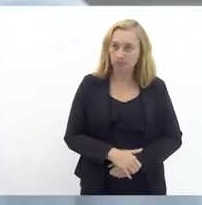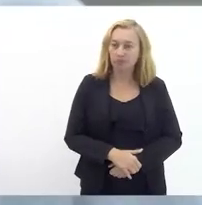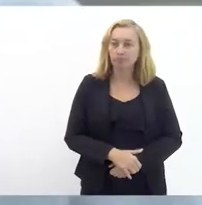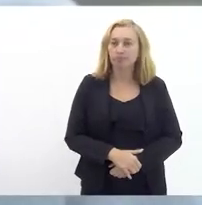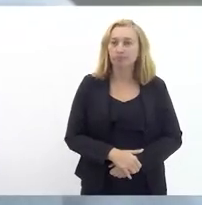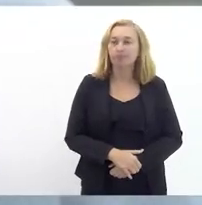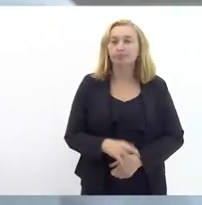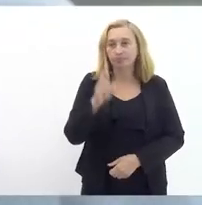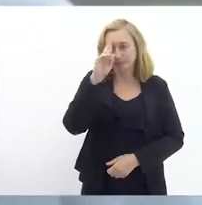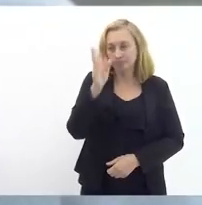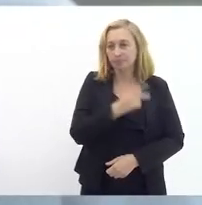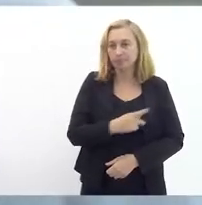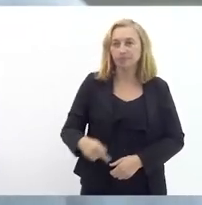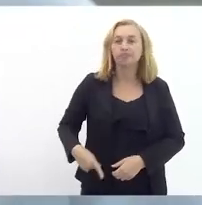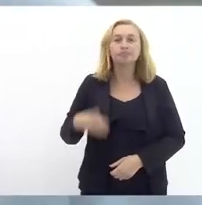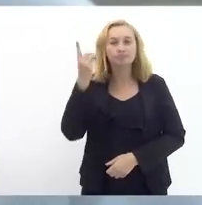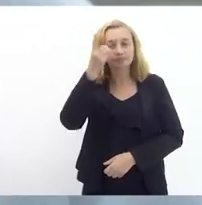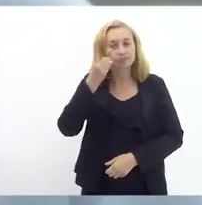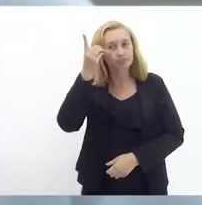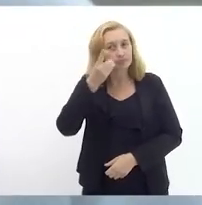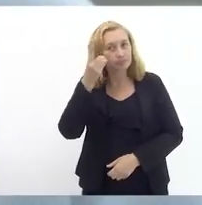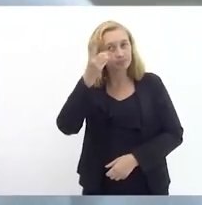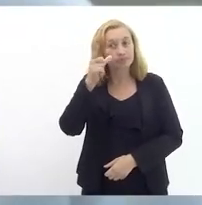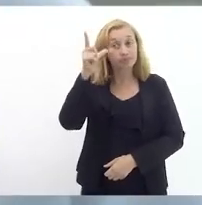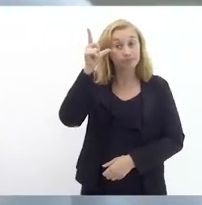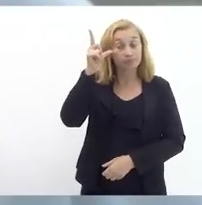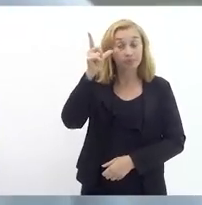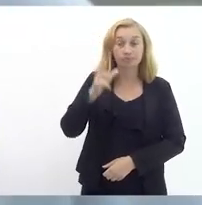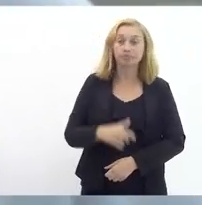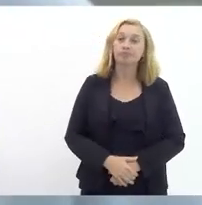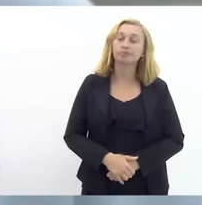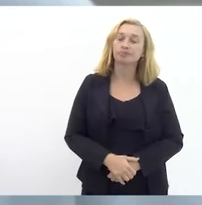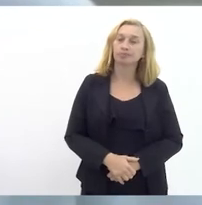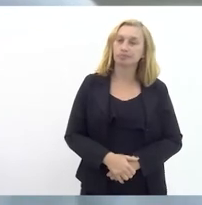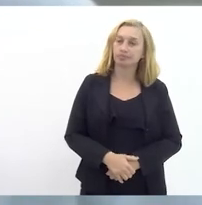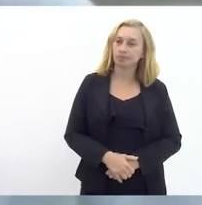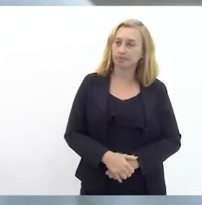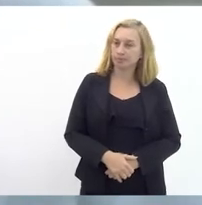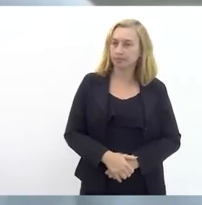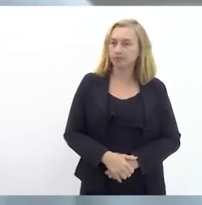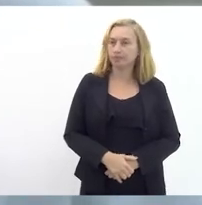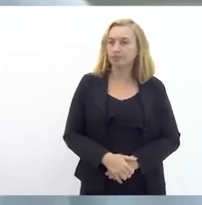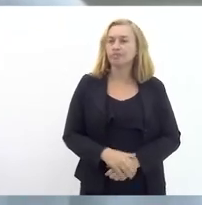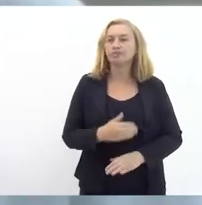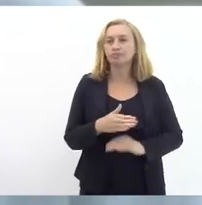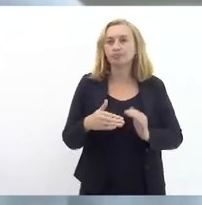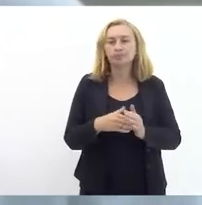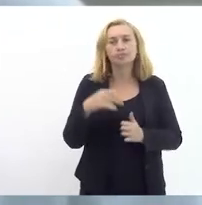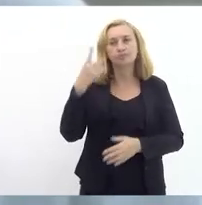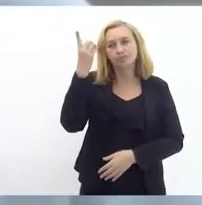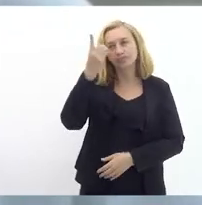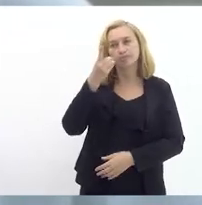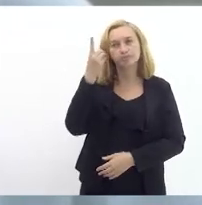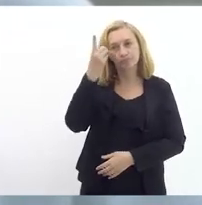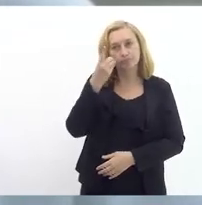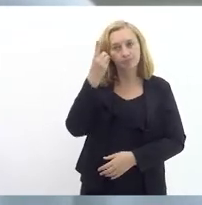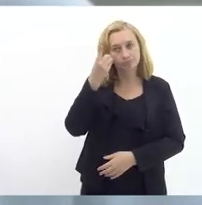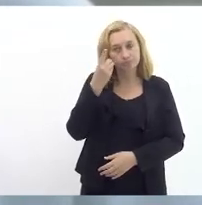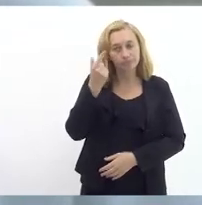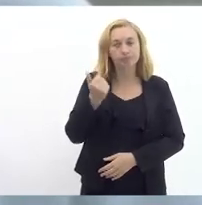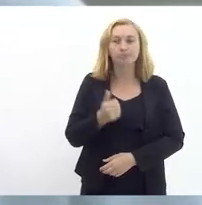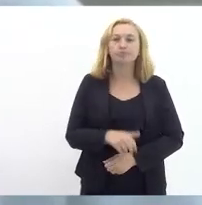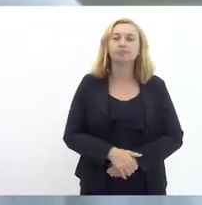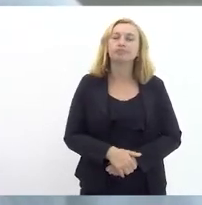Senhora presidente, deputada Lucinha, senhores, senhoras parlamentares, senhoras e senhores